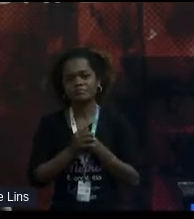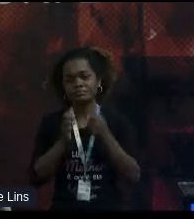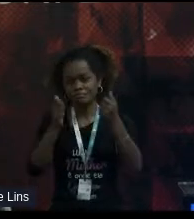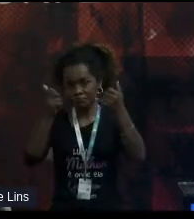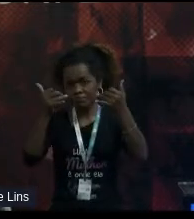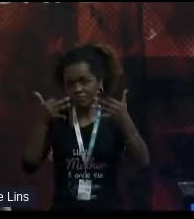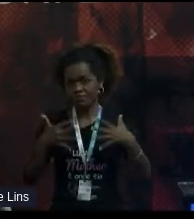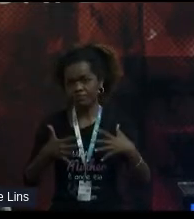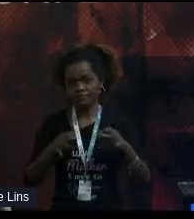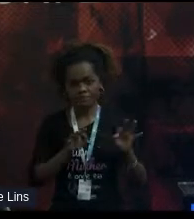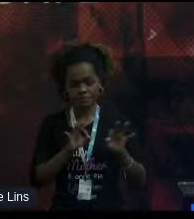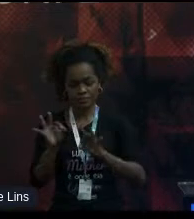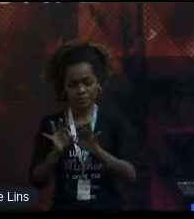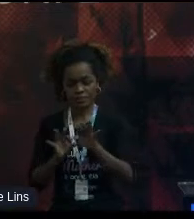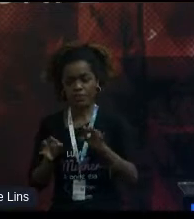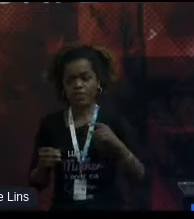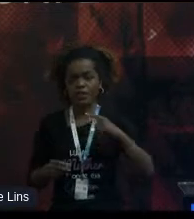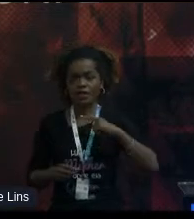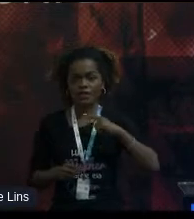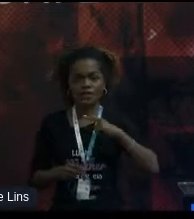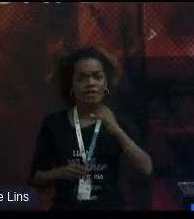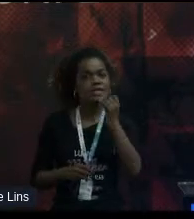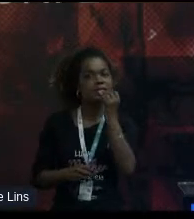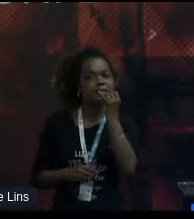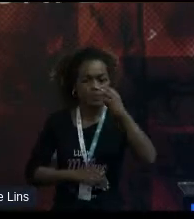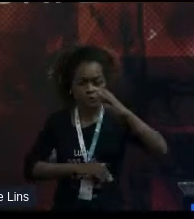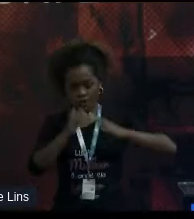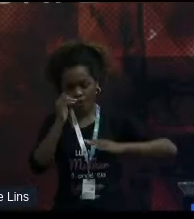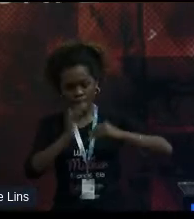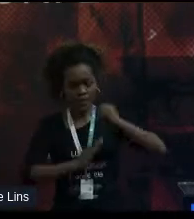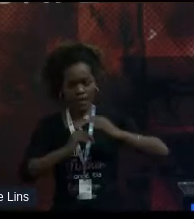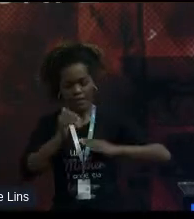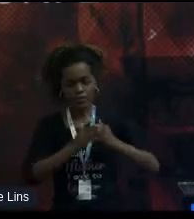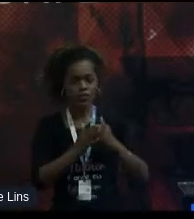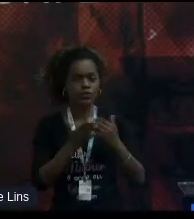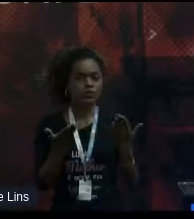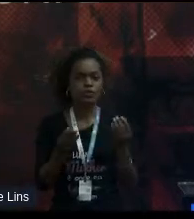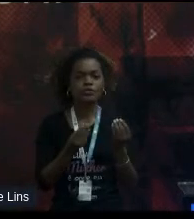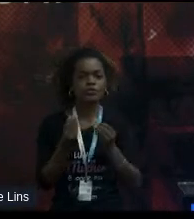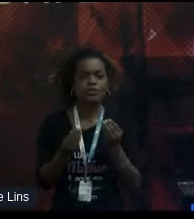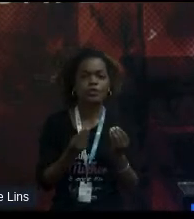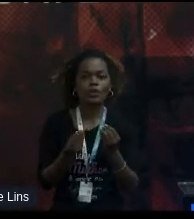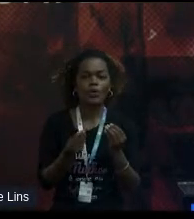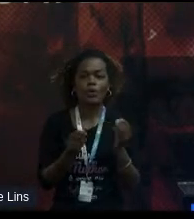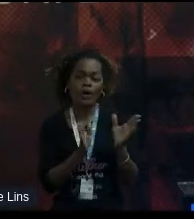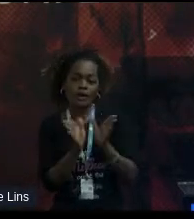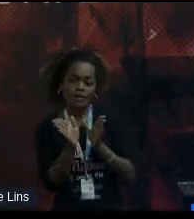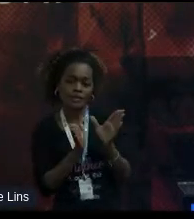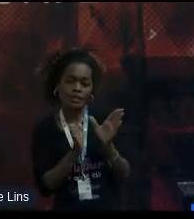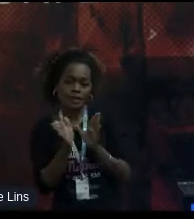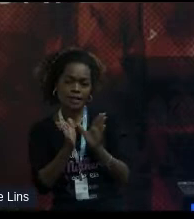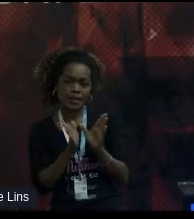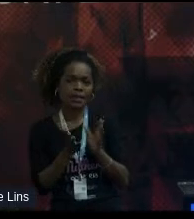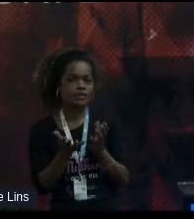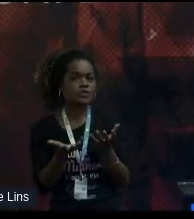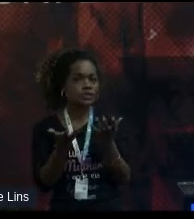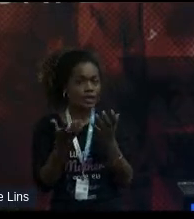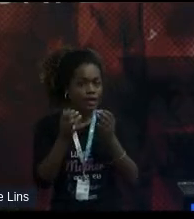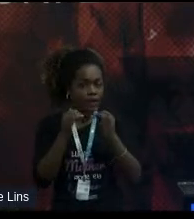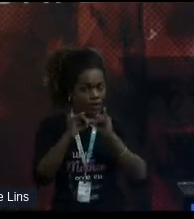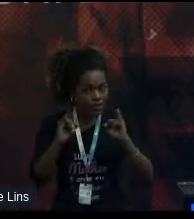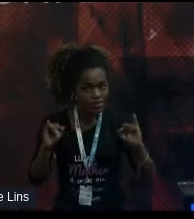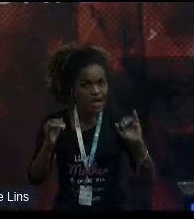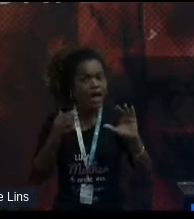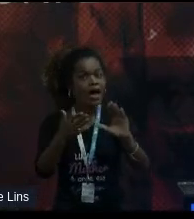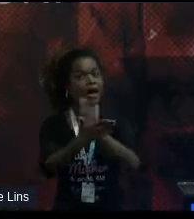hoje aqui. Então, a gente vai ver exemplos práticos de alguns dos principais problemas de acessibilidade. Quero frisar esse alguns, porque